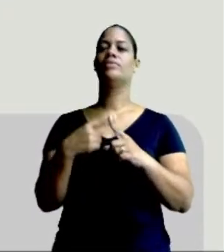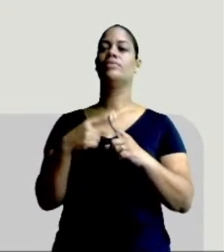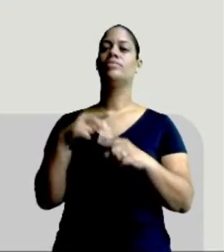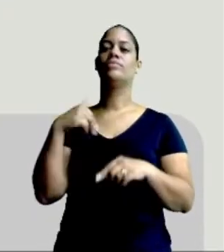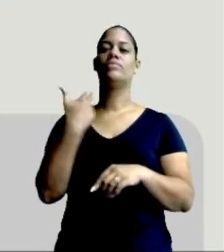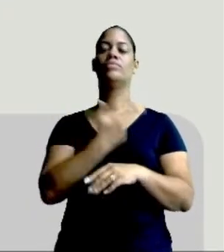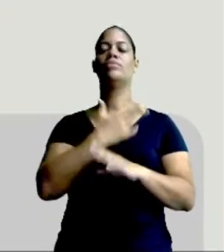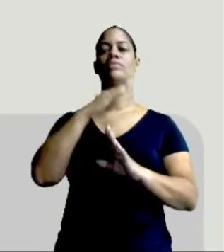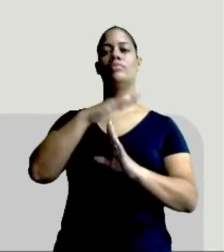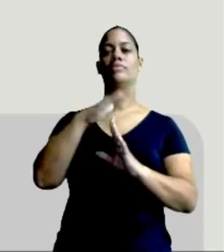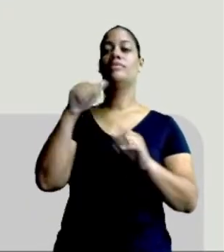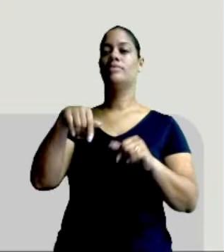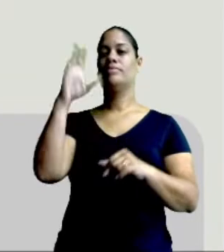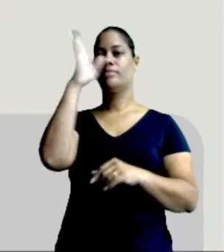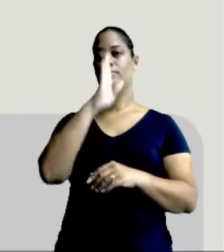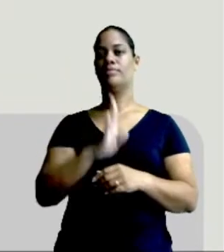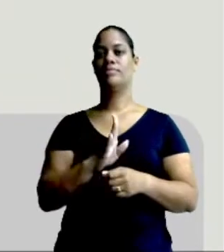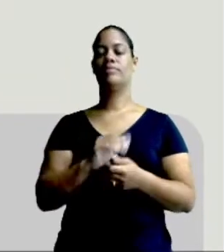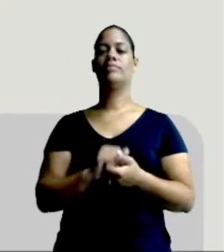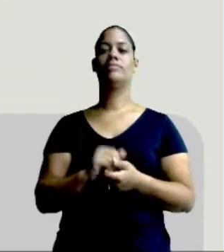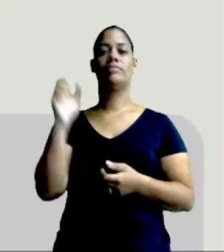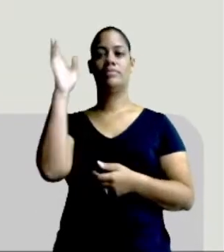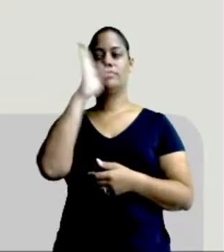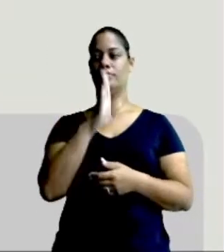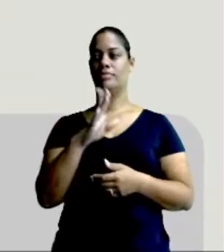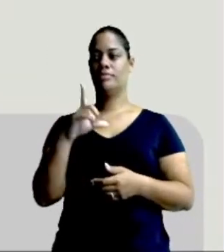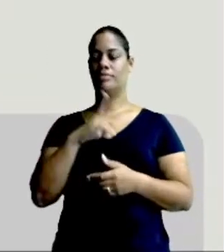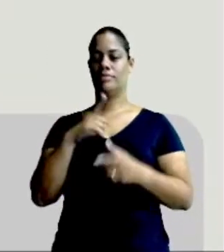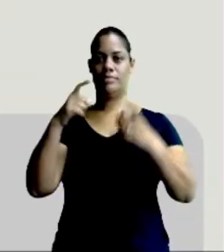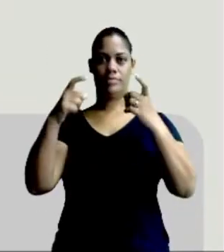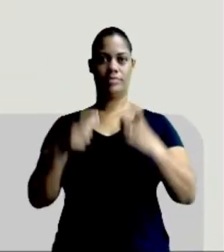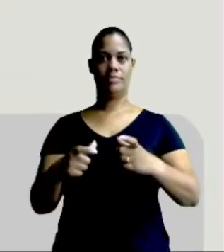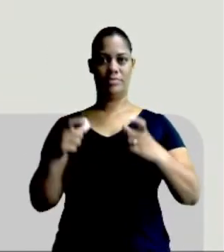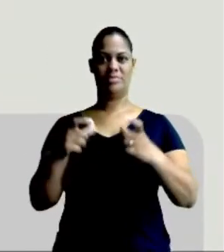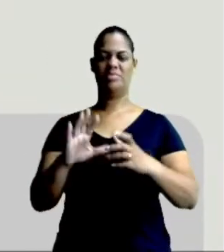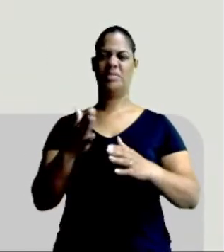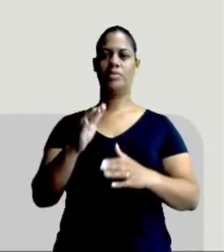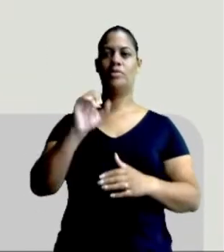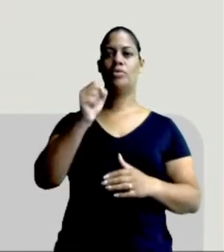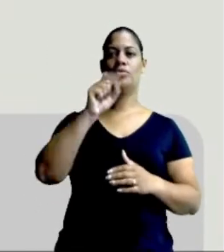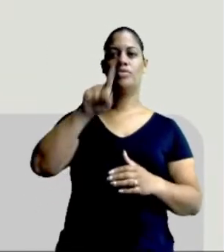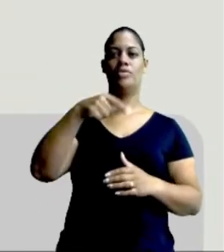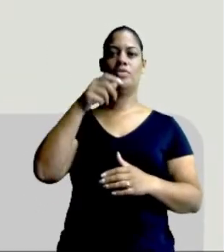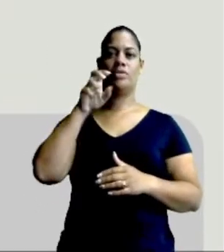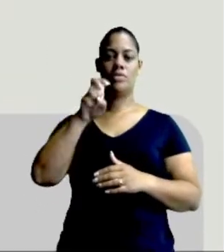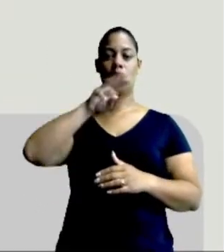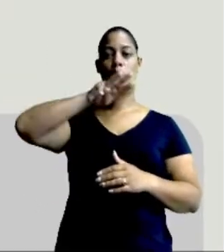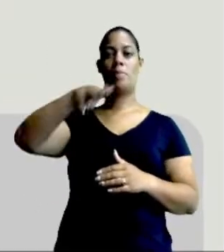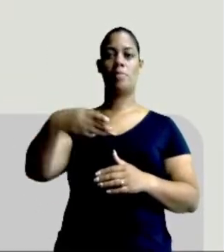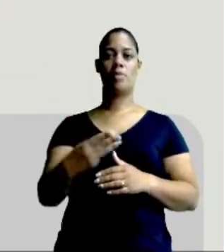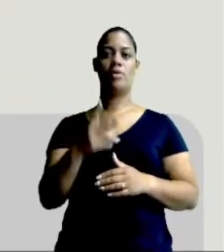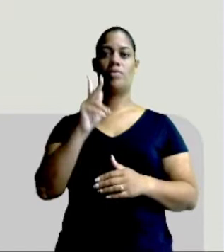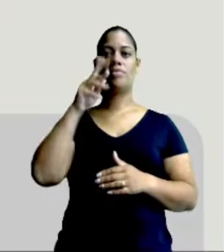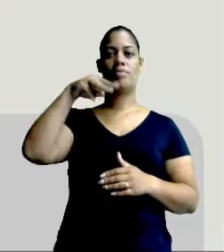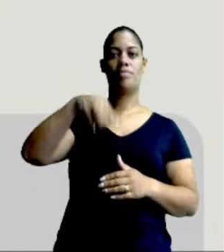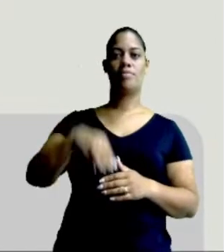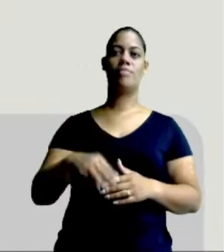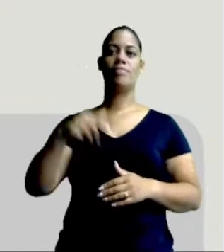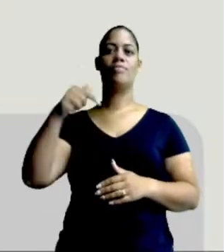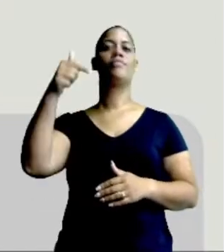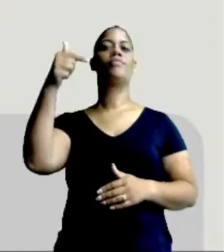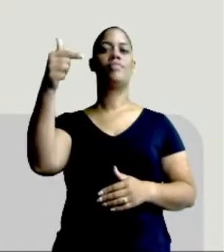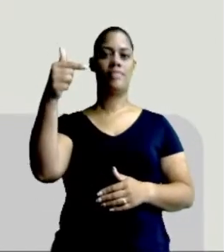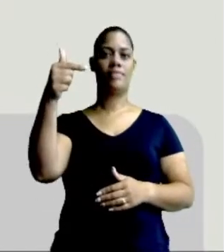clima aqui no Brasil. O Brasil ocupa uma área de cerca de 8,5 milhões de quilômetros